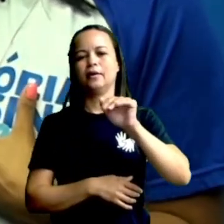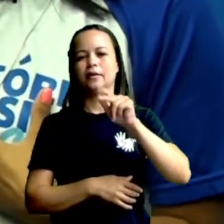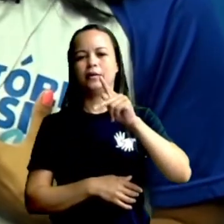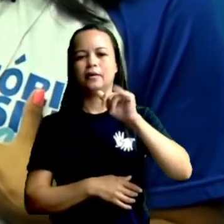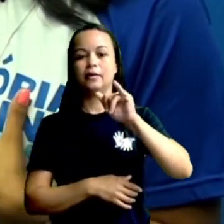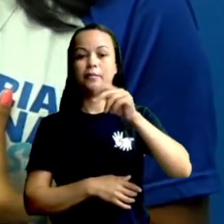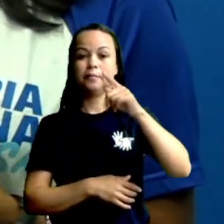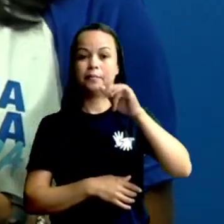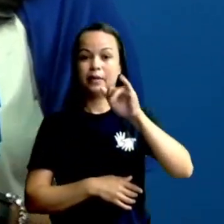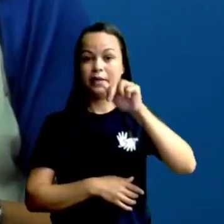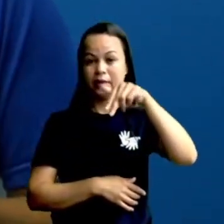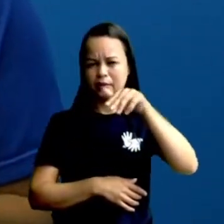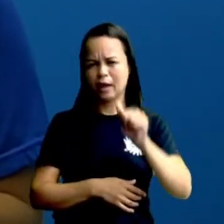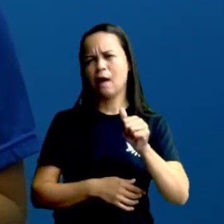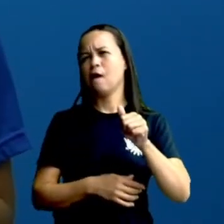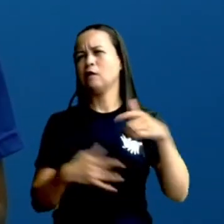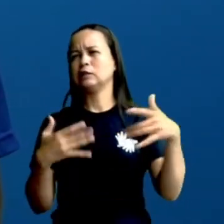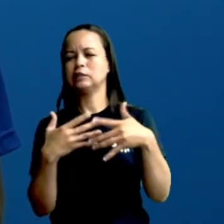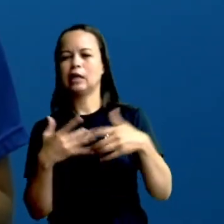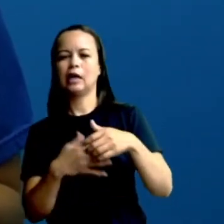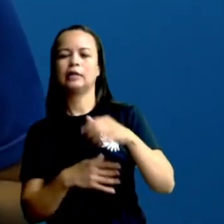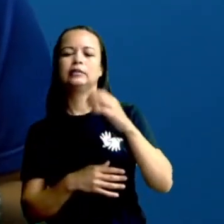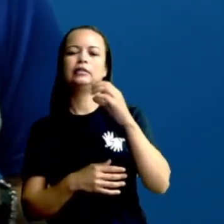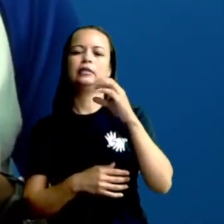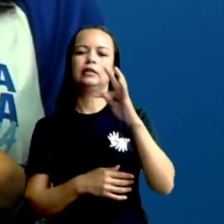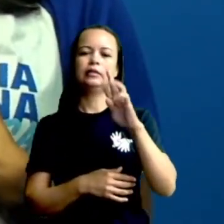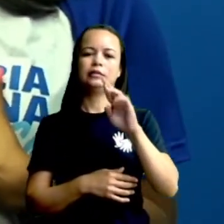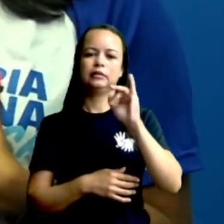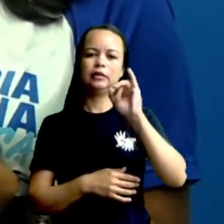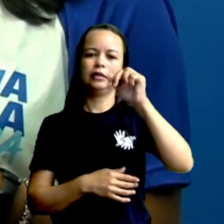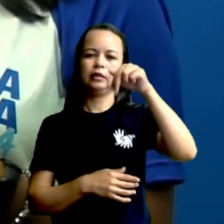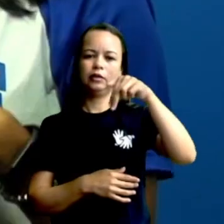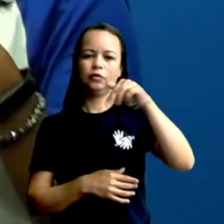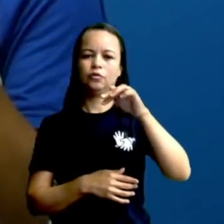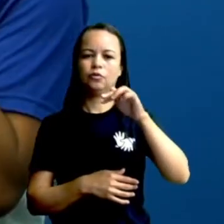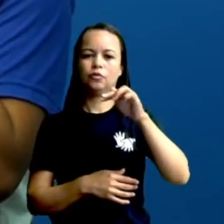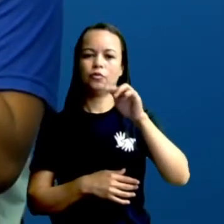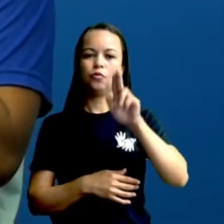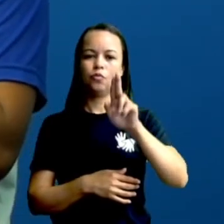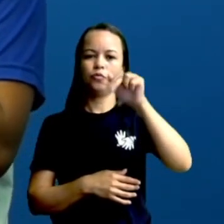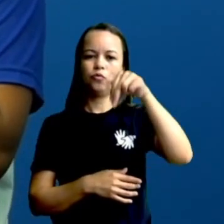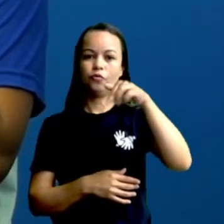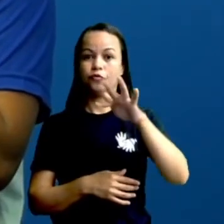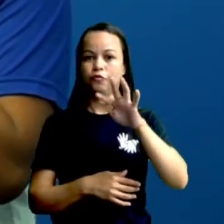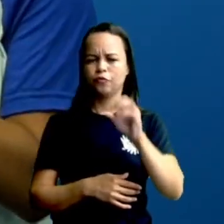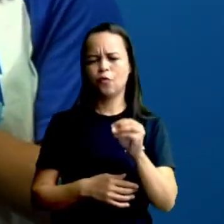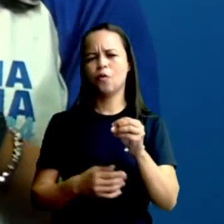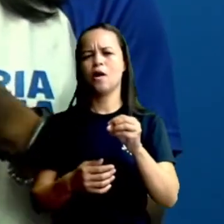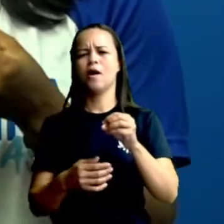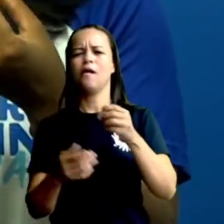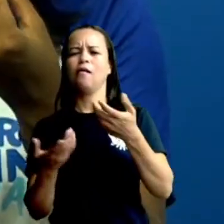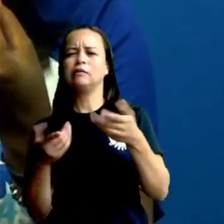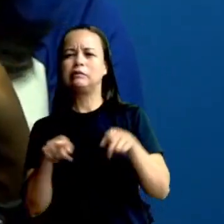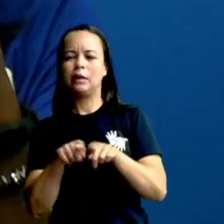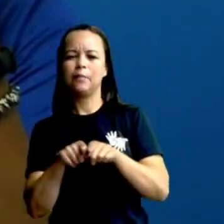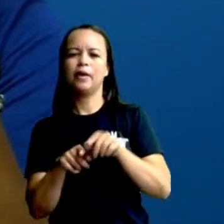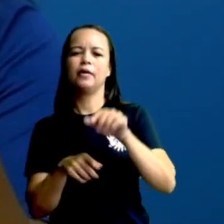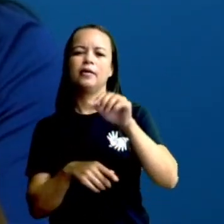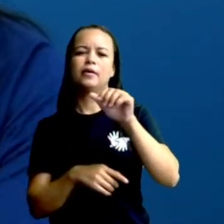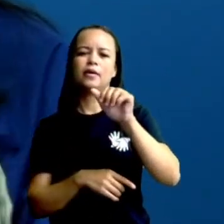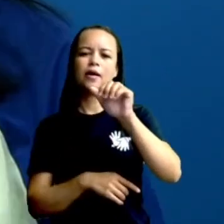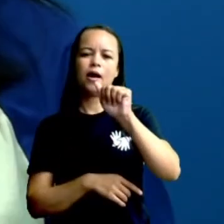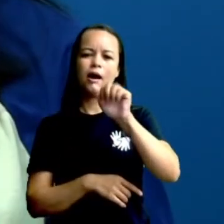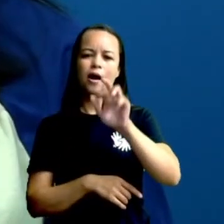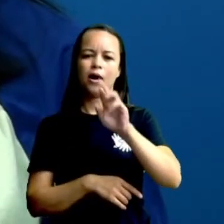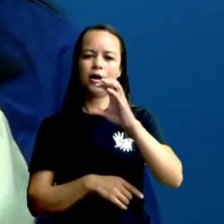deixa eu ver outra cidade. Triunfo, Arco Verde, Campina Grande. Ai, adoro esses lugares, porque é uma cultura, tem